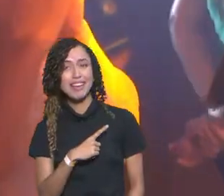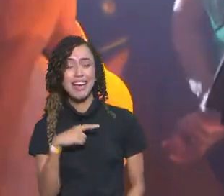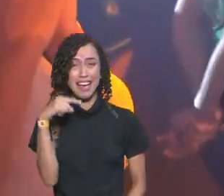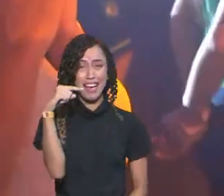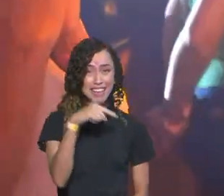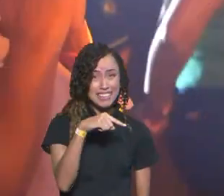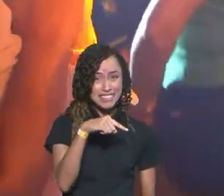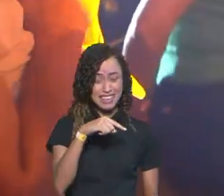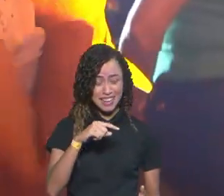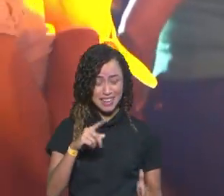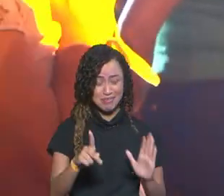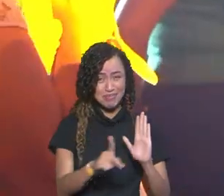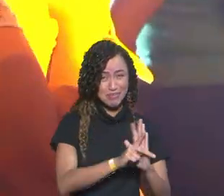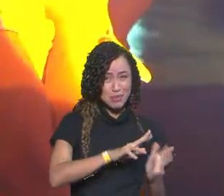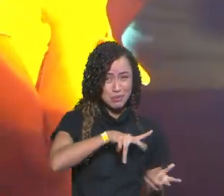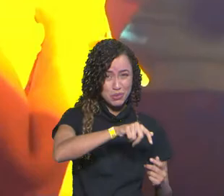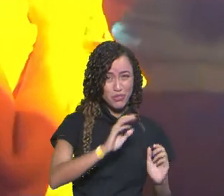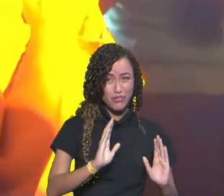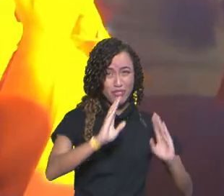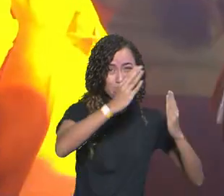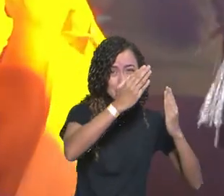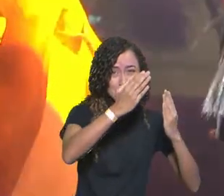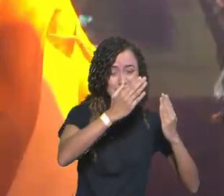e na rave do mundo jovens